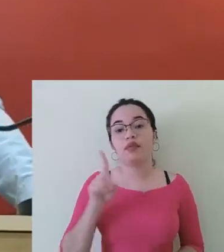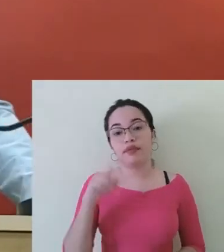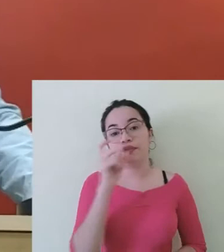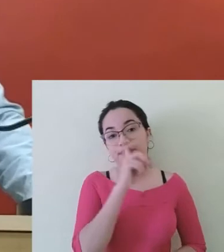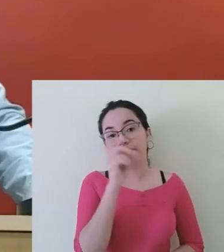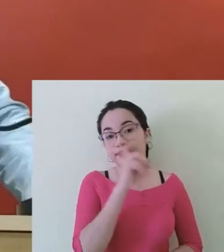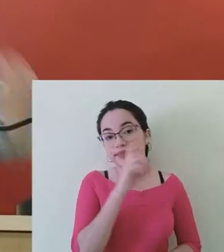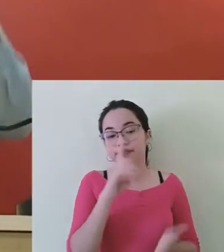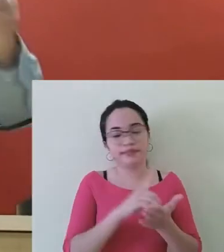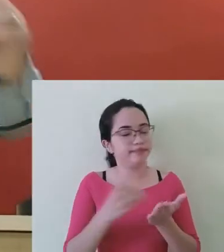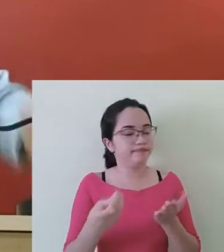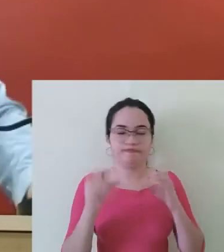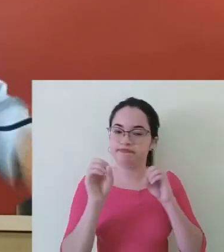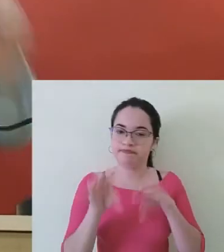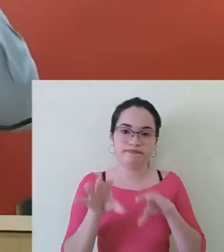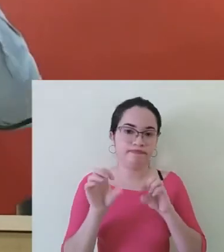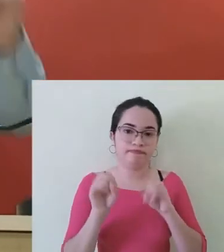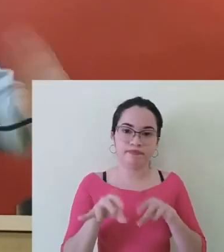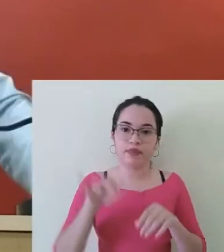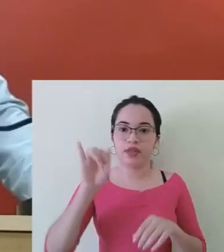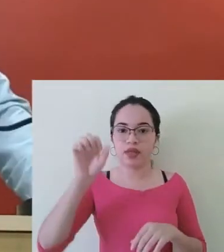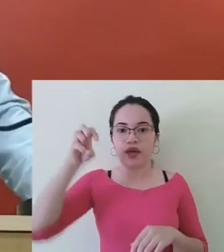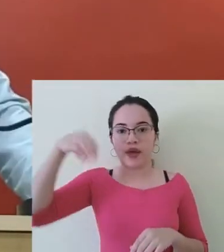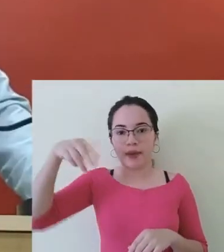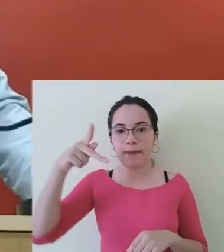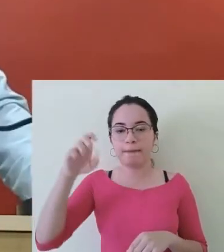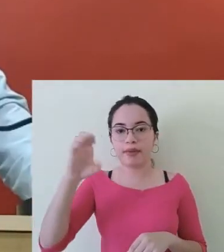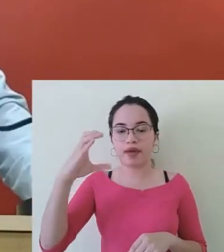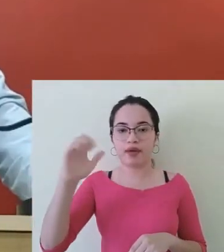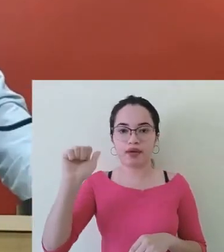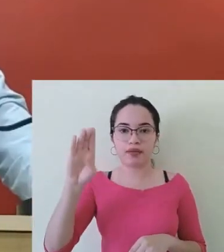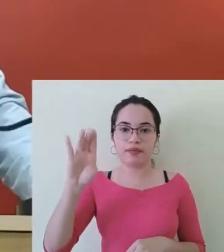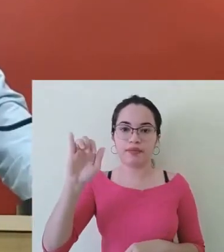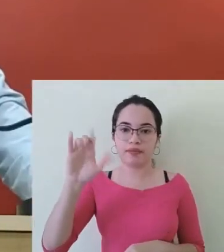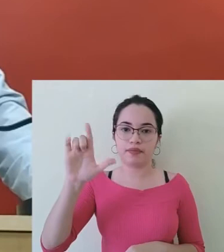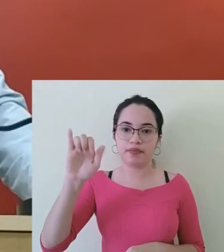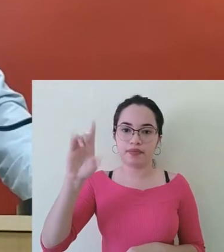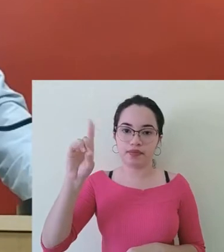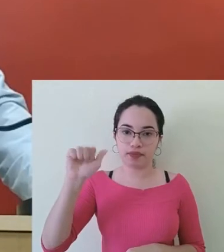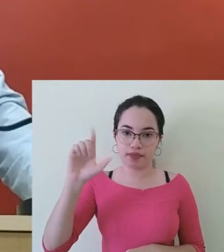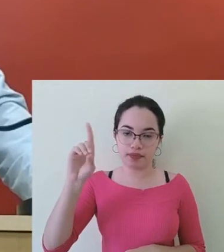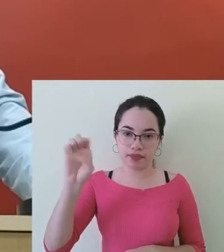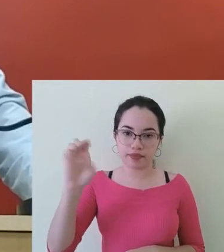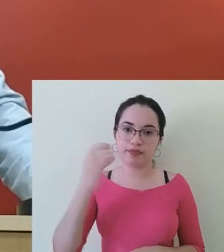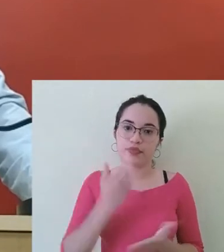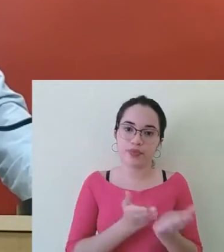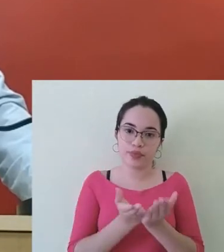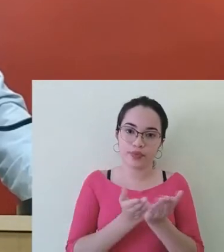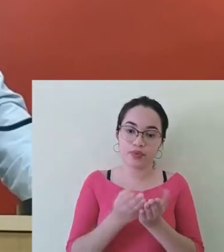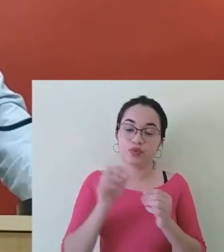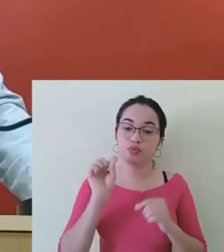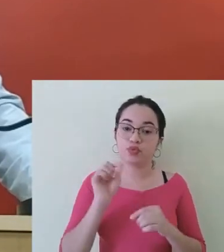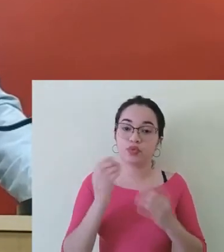uma mentira. A Bíblia não ensina a impecabilidade do crente. E o que a